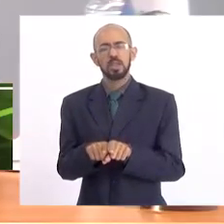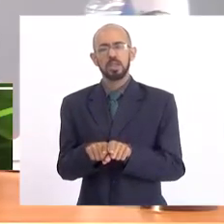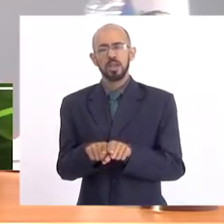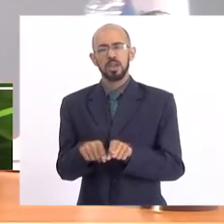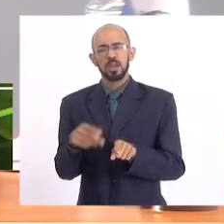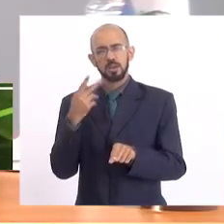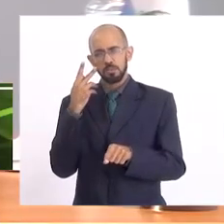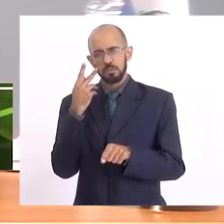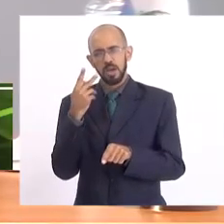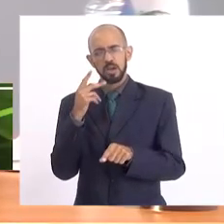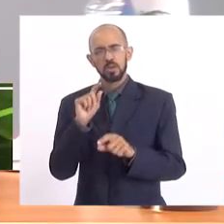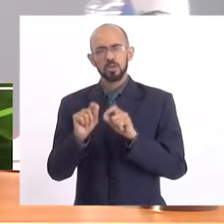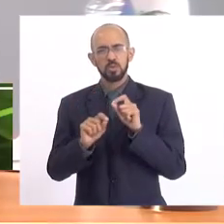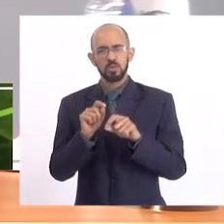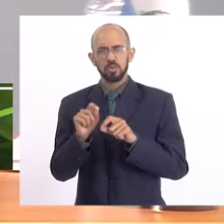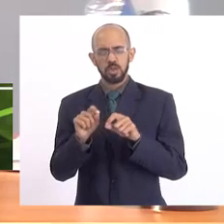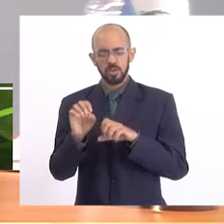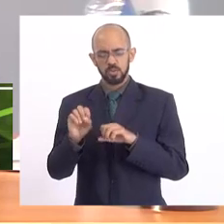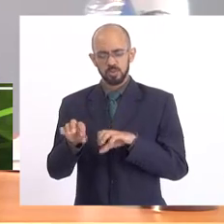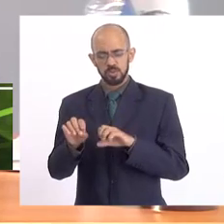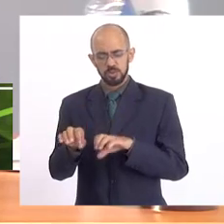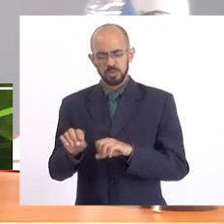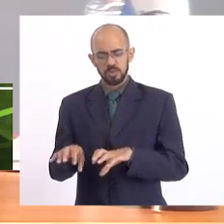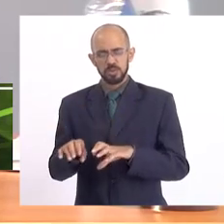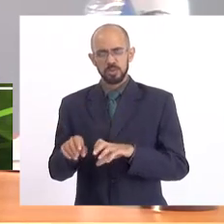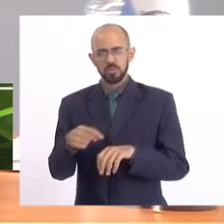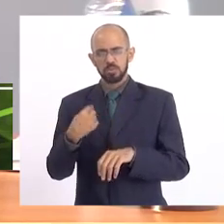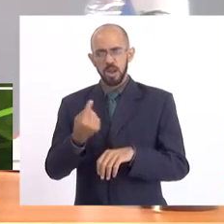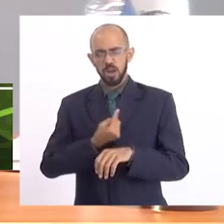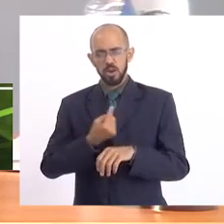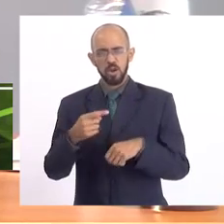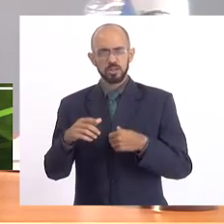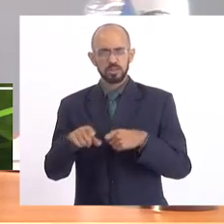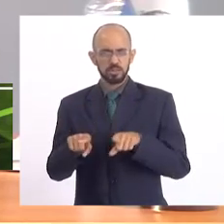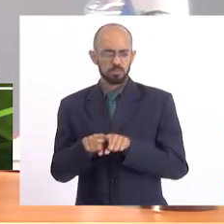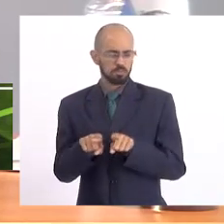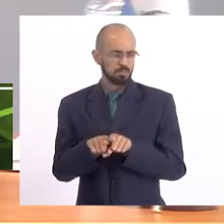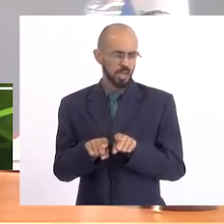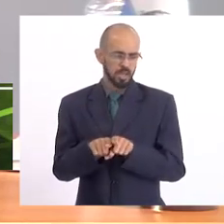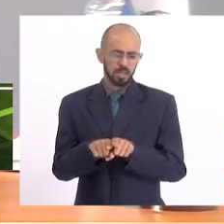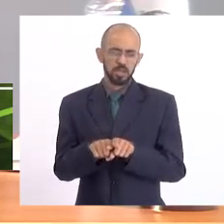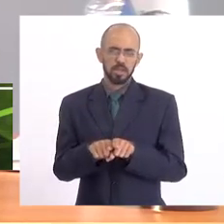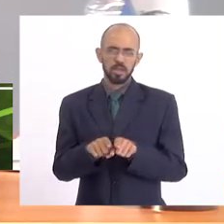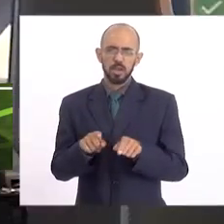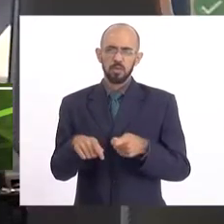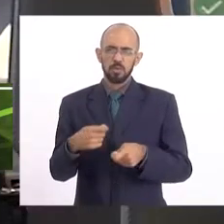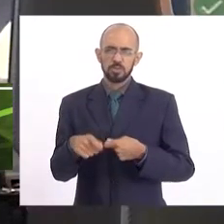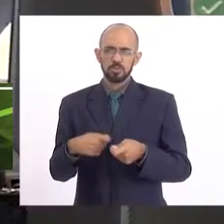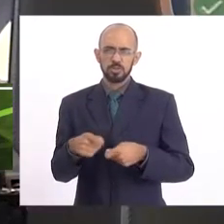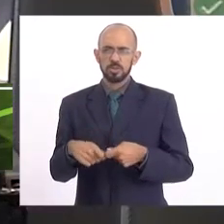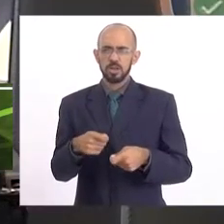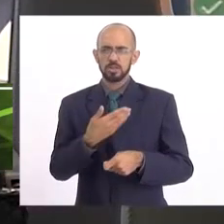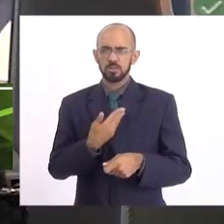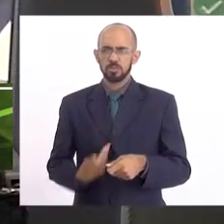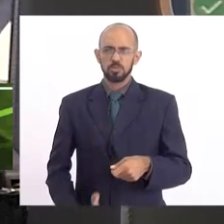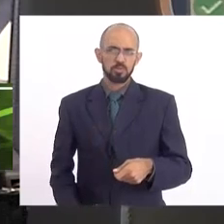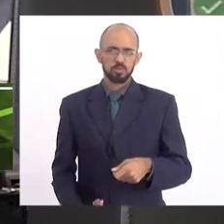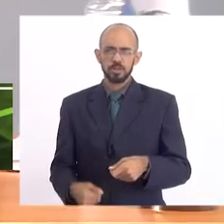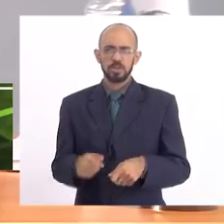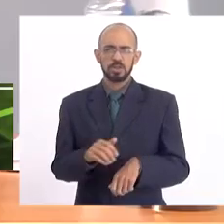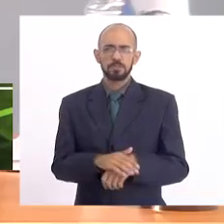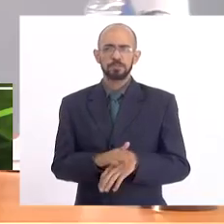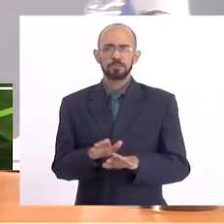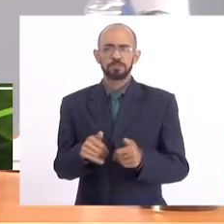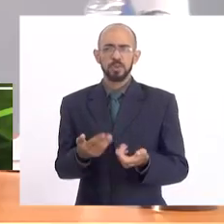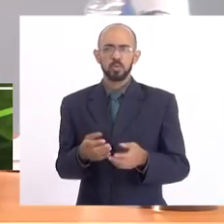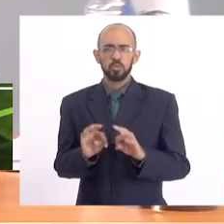para a área do ensino, vale para a gente também, como administração pública. Então,